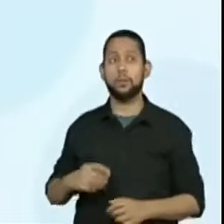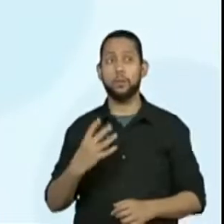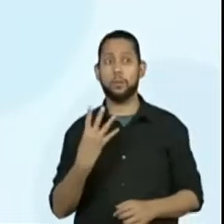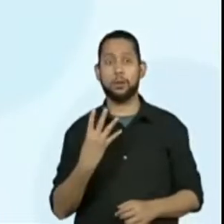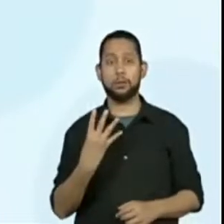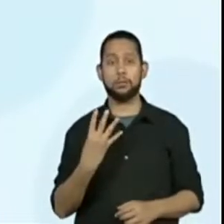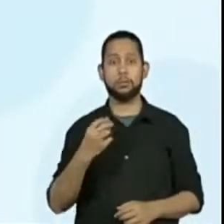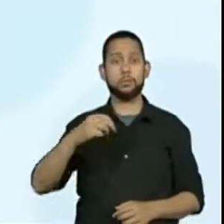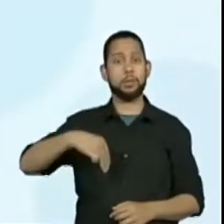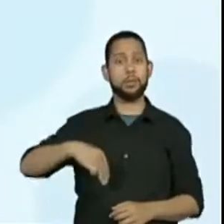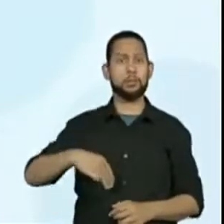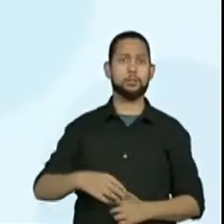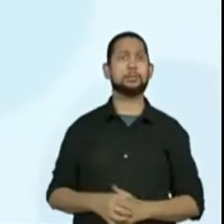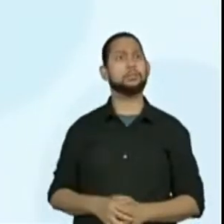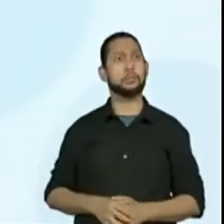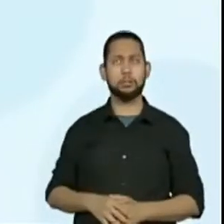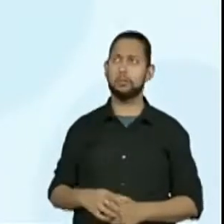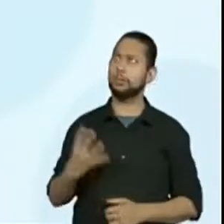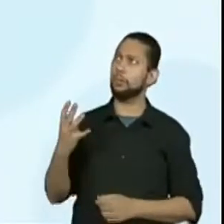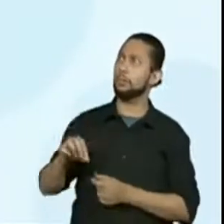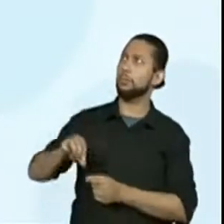4 metros de altura.